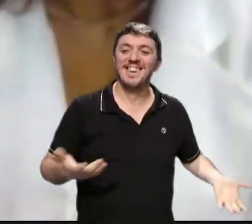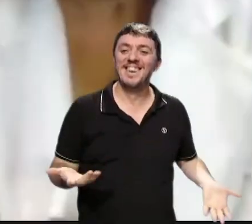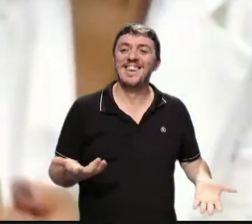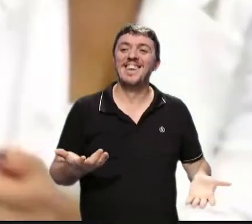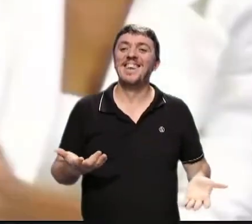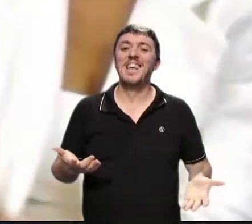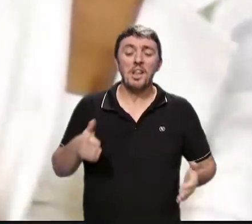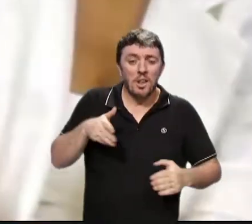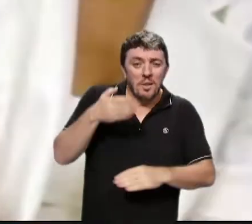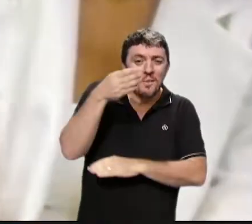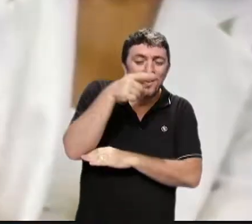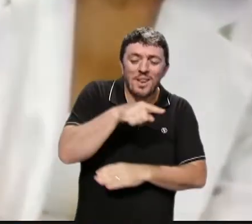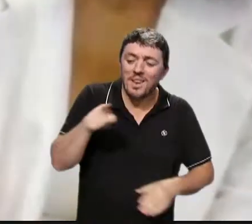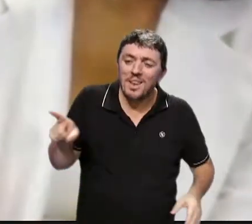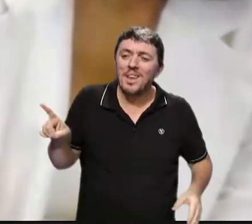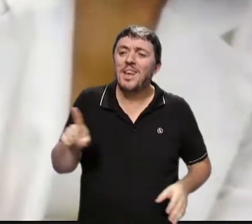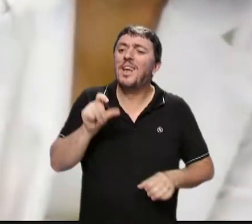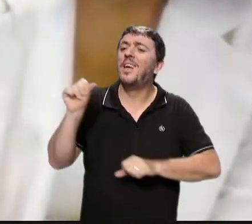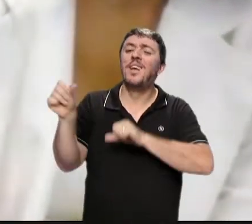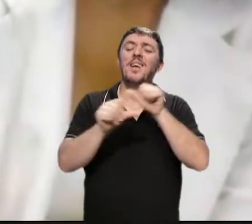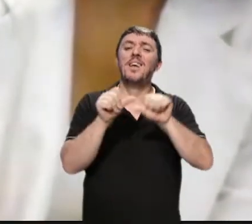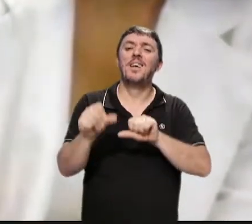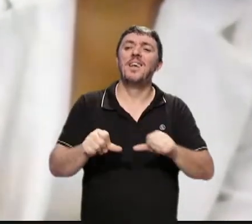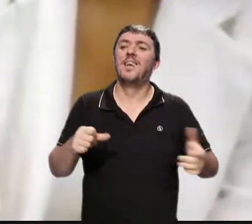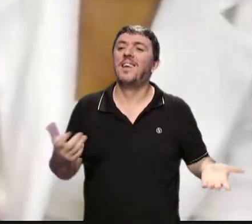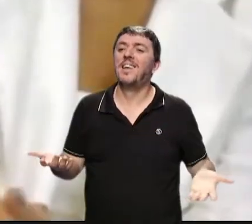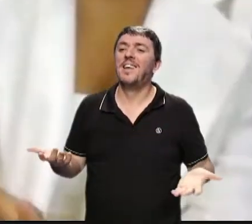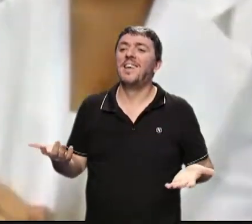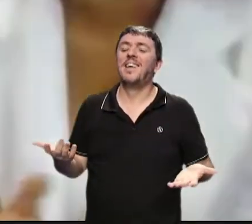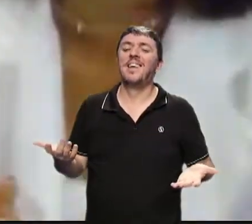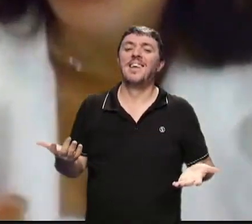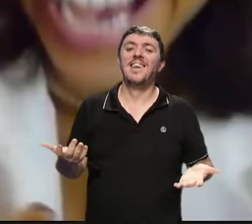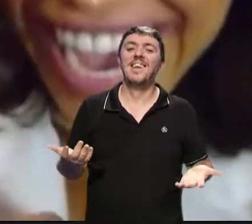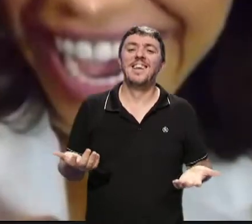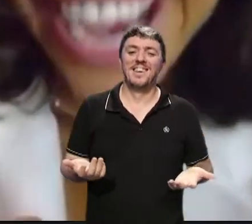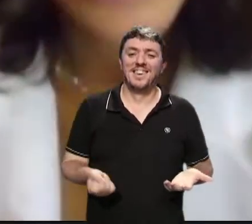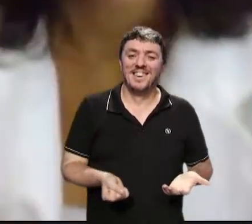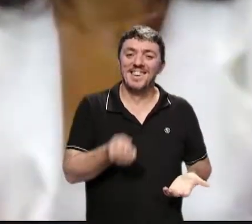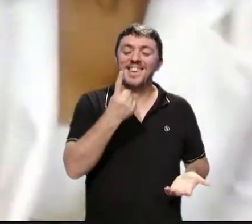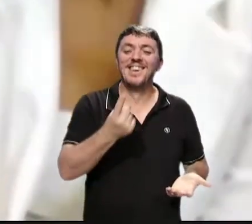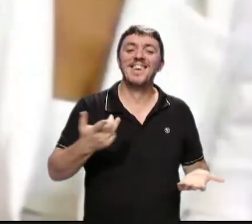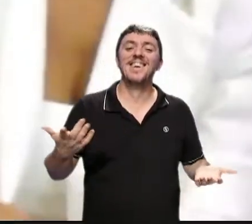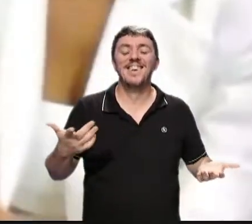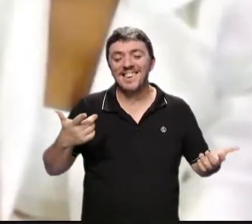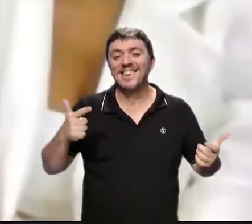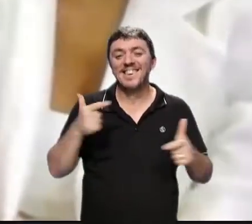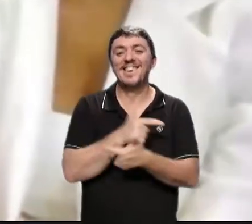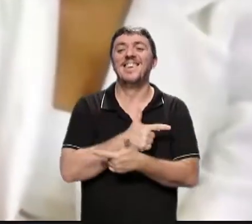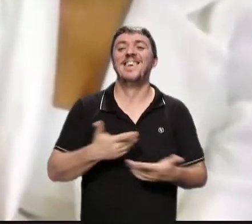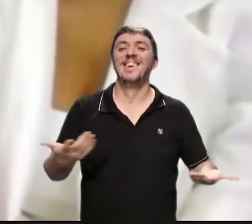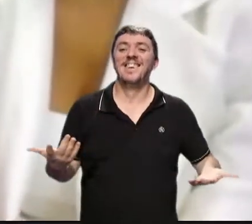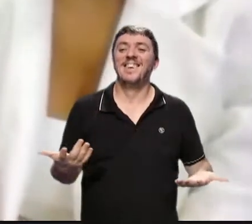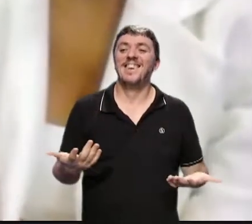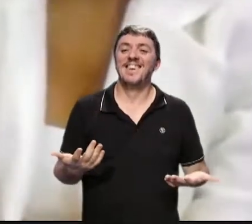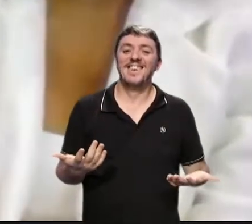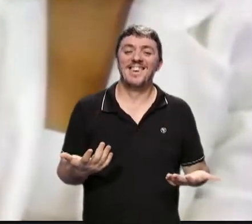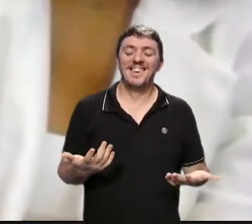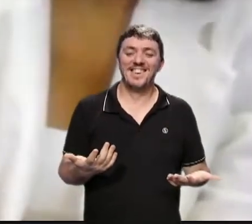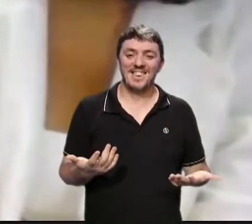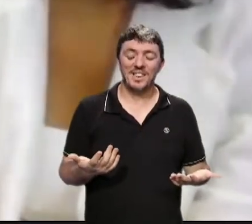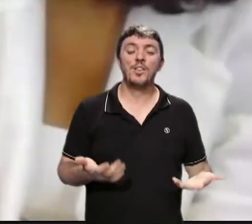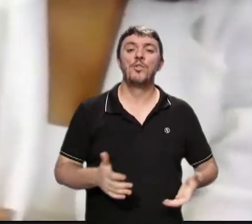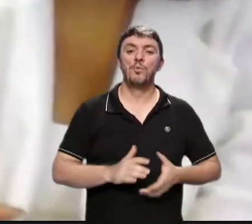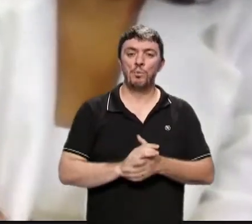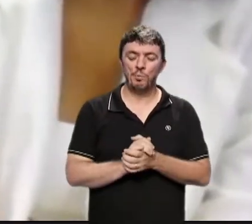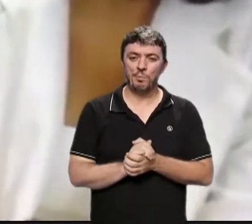ele queria... E aí eu amava que ele falava, cadê o concierge? Cadê o concierge? Quer dizer, pessoa... Ele foi muito maravilhoso. E aí, assim,